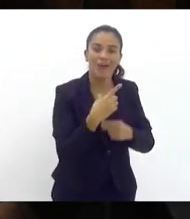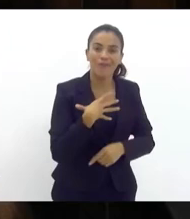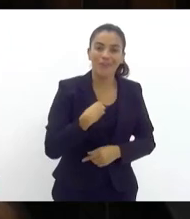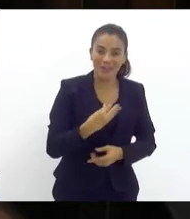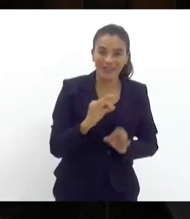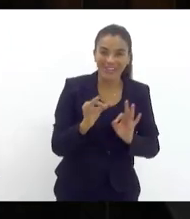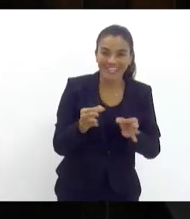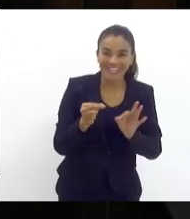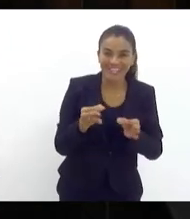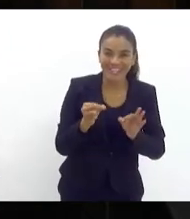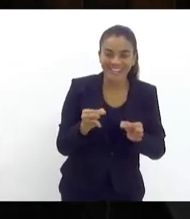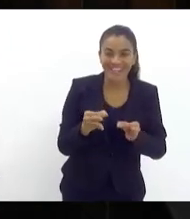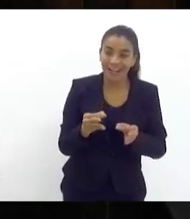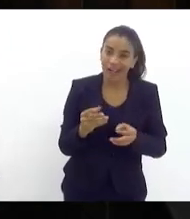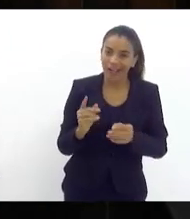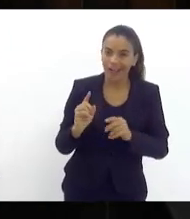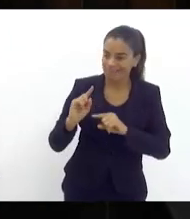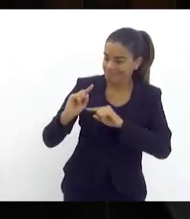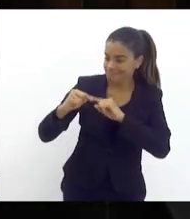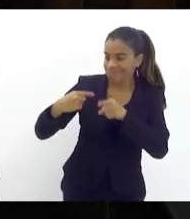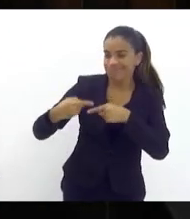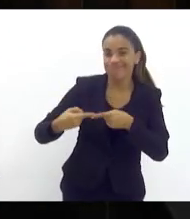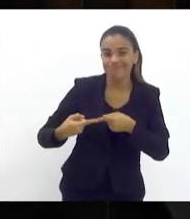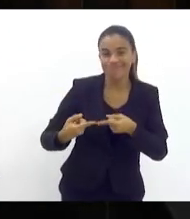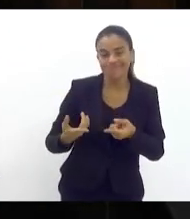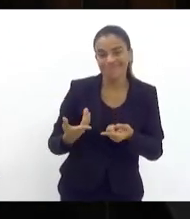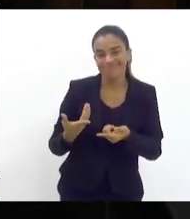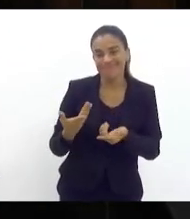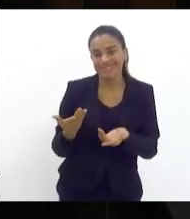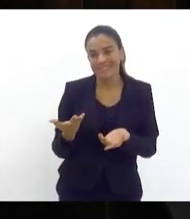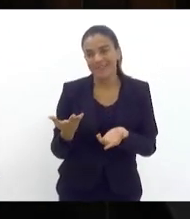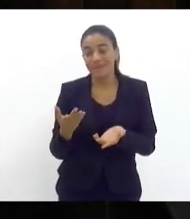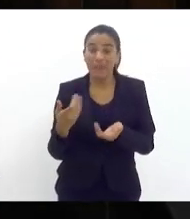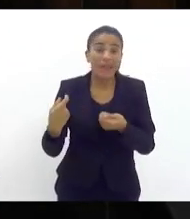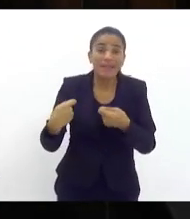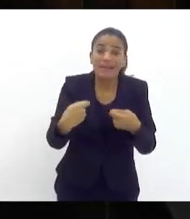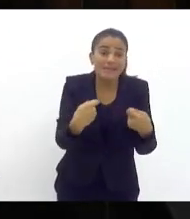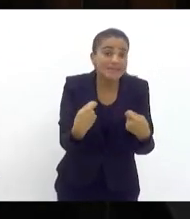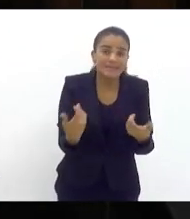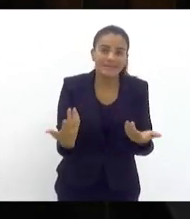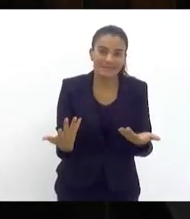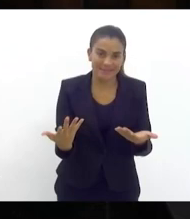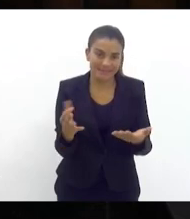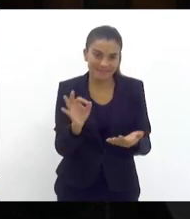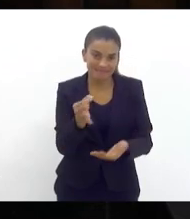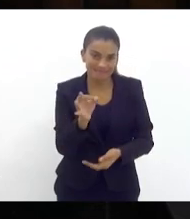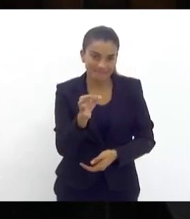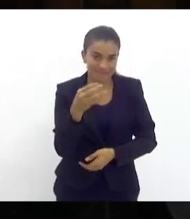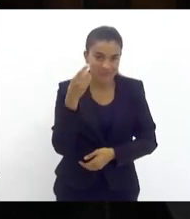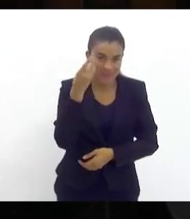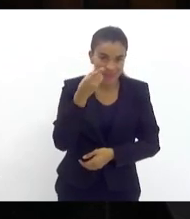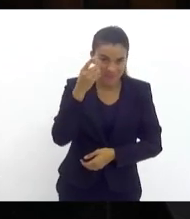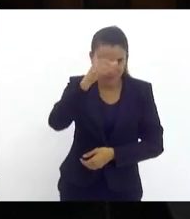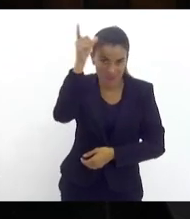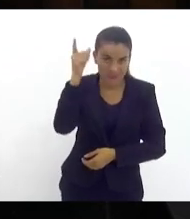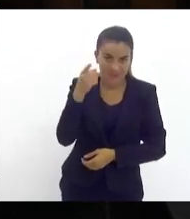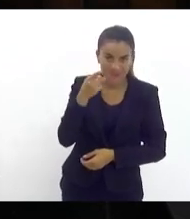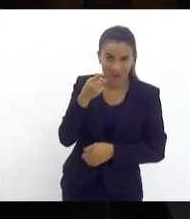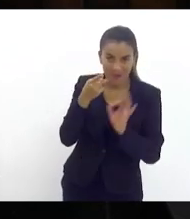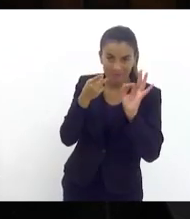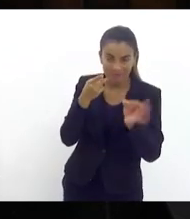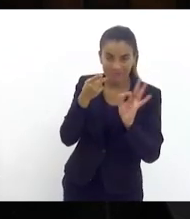é isso acontece mas é é necessário Deputado Municipal